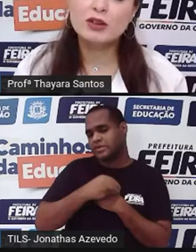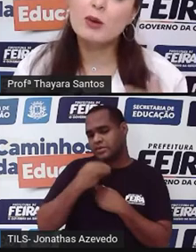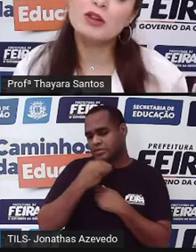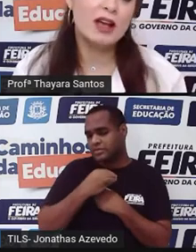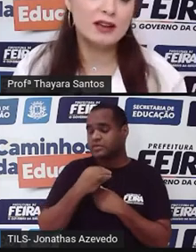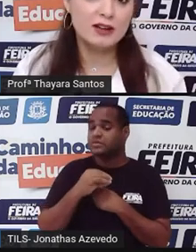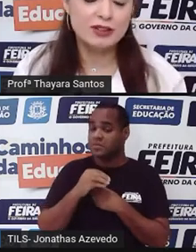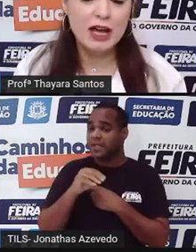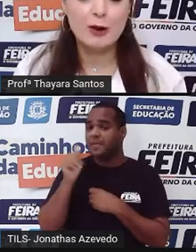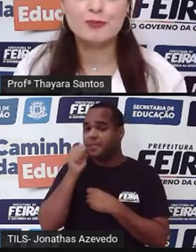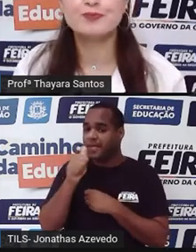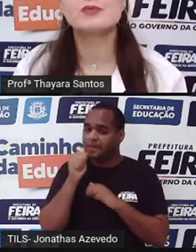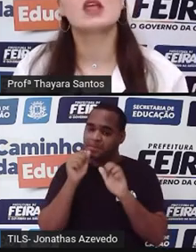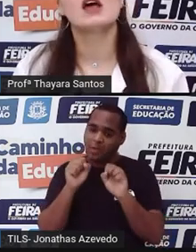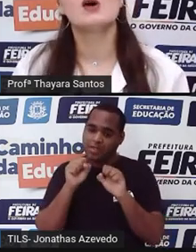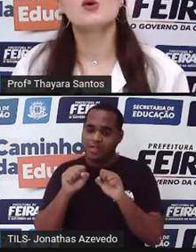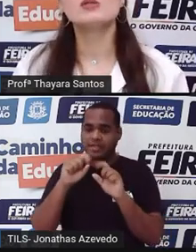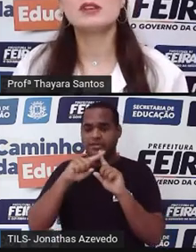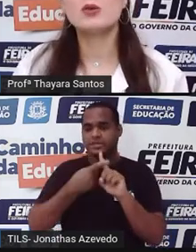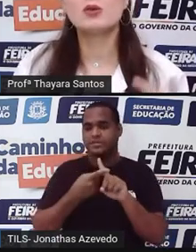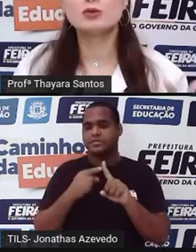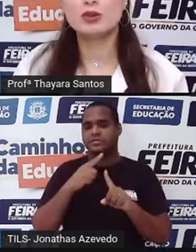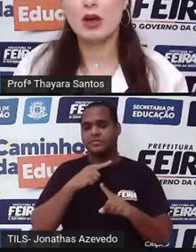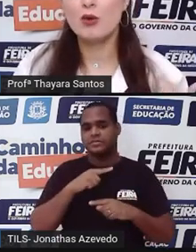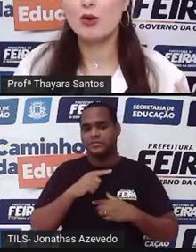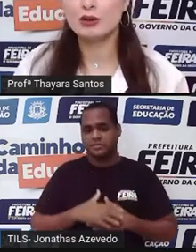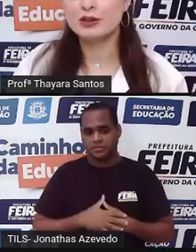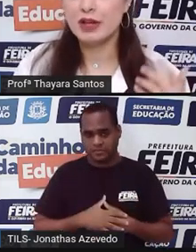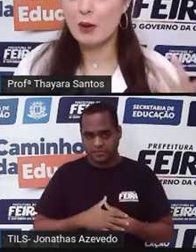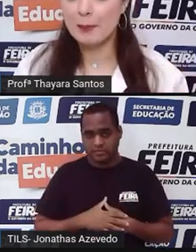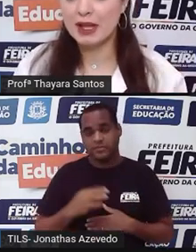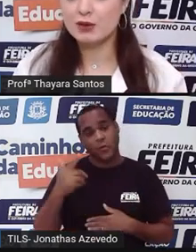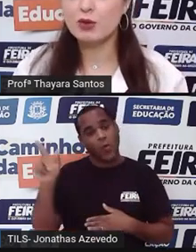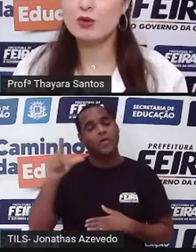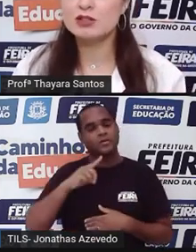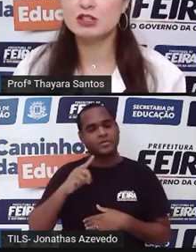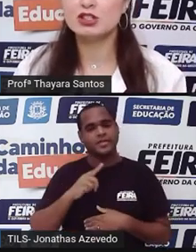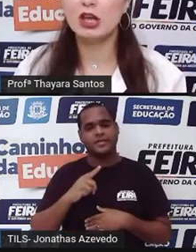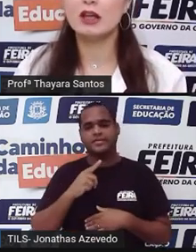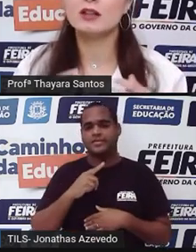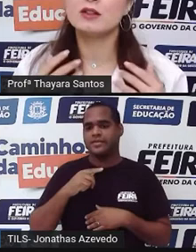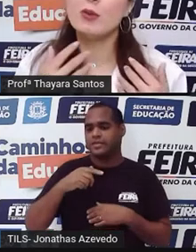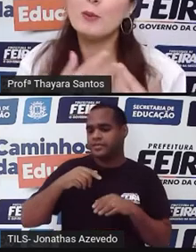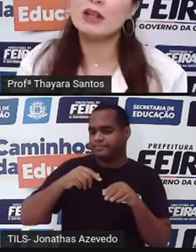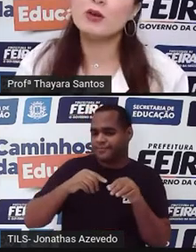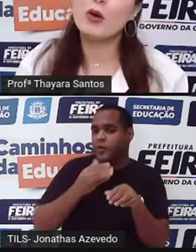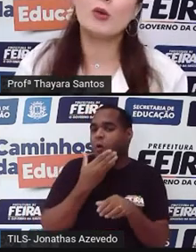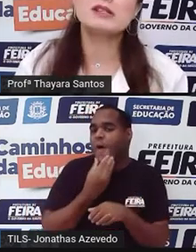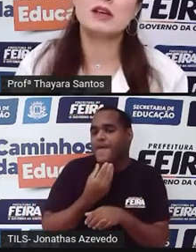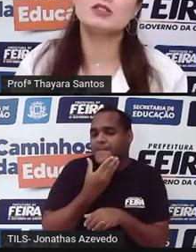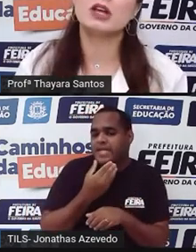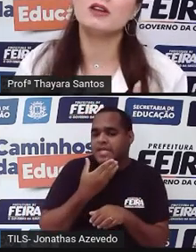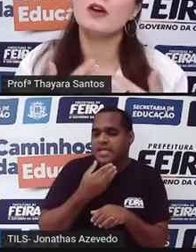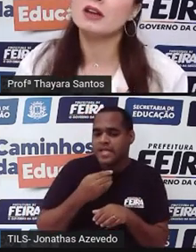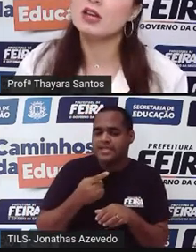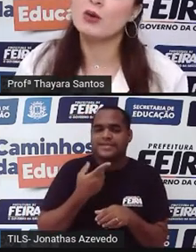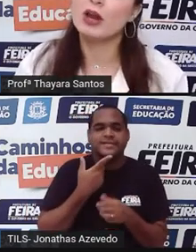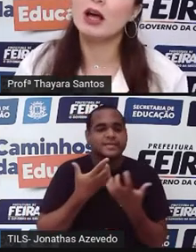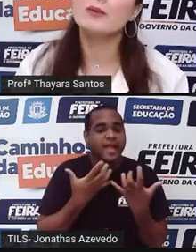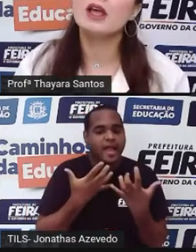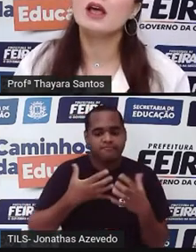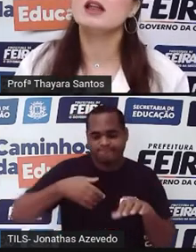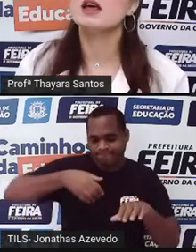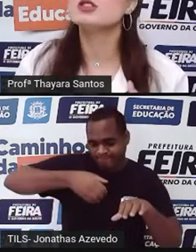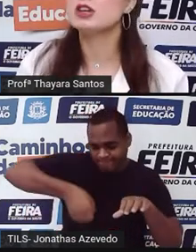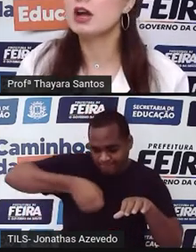nesse método ia mulher engravidar o segundo que é o coito interrompido consiste no momento que o homem sente que ele